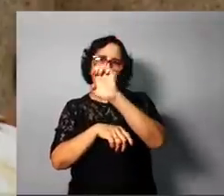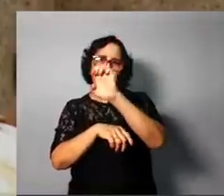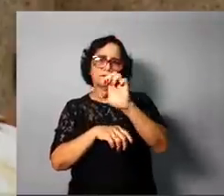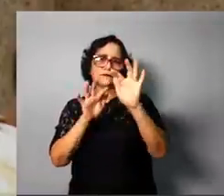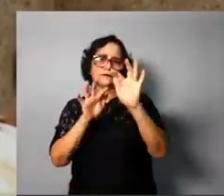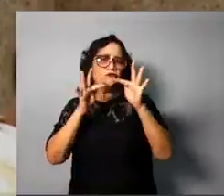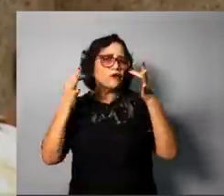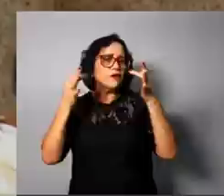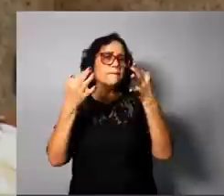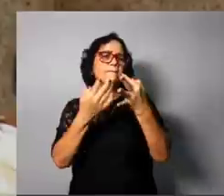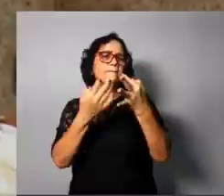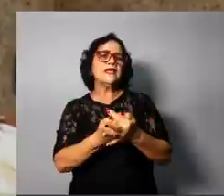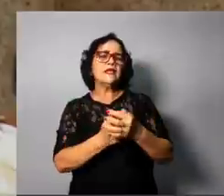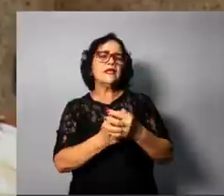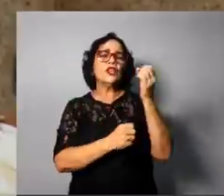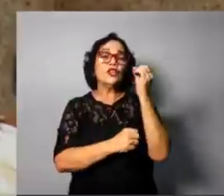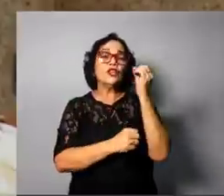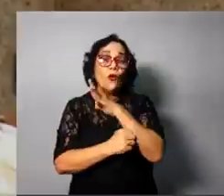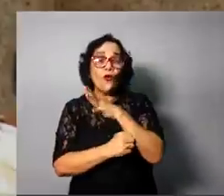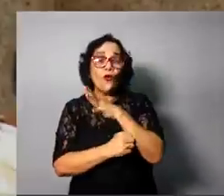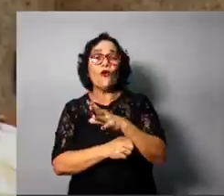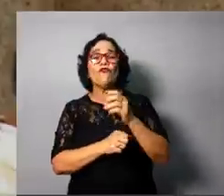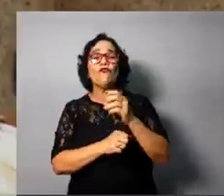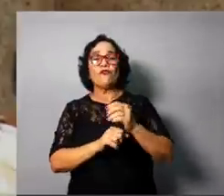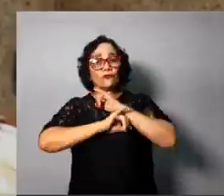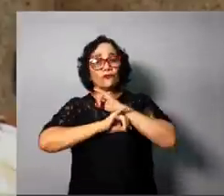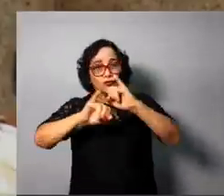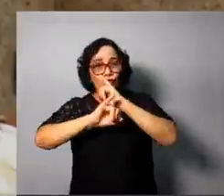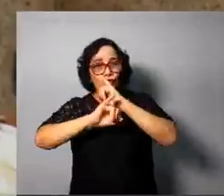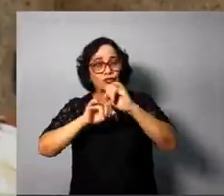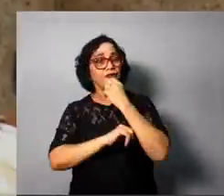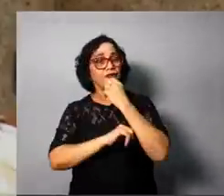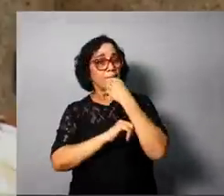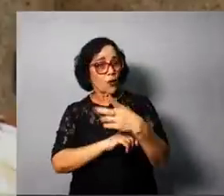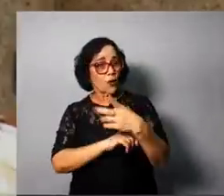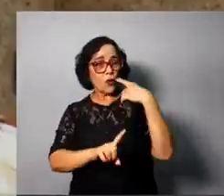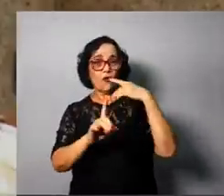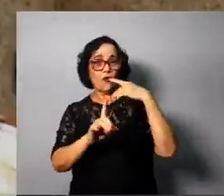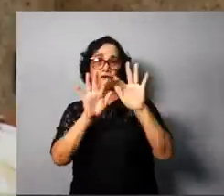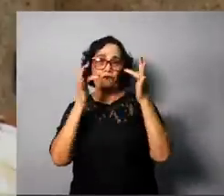notícia, a novidade da família cristã.